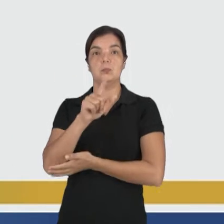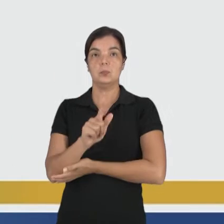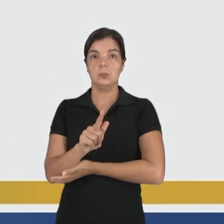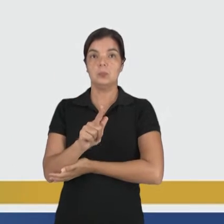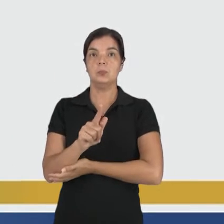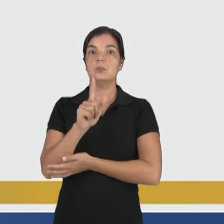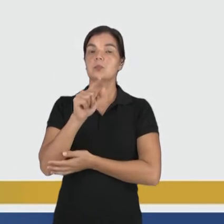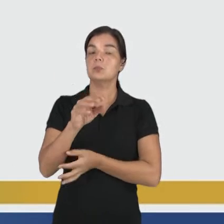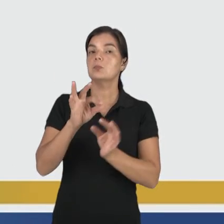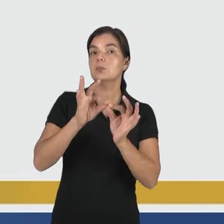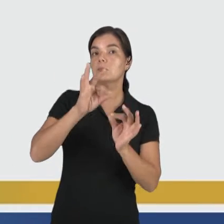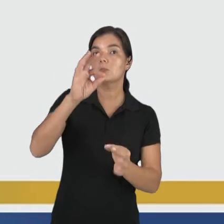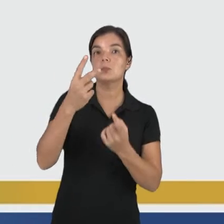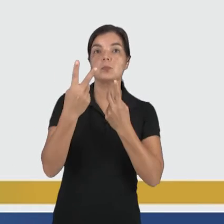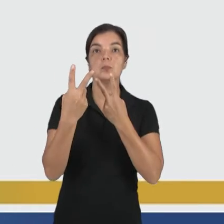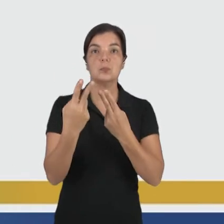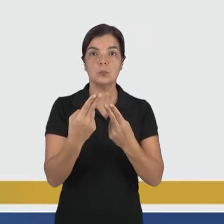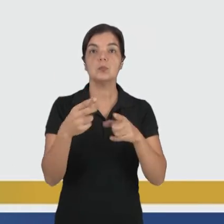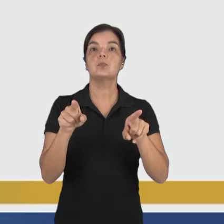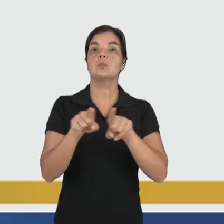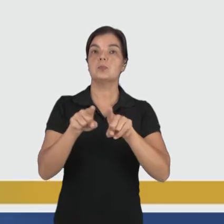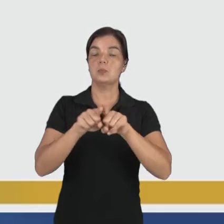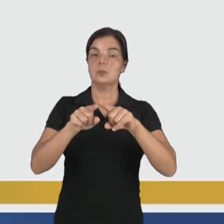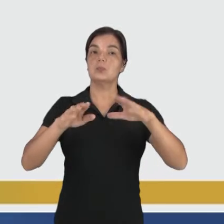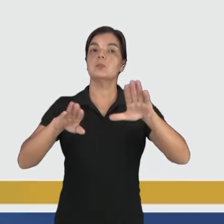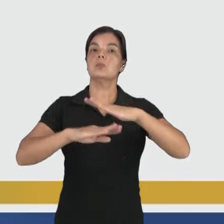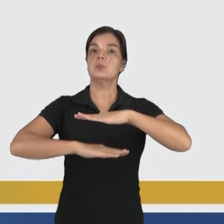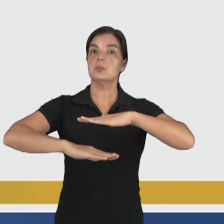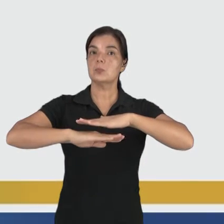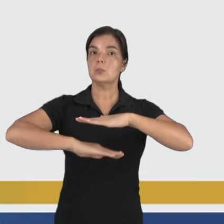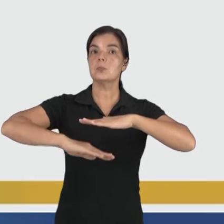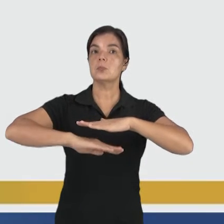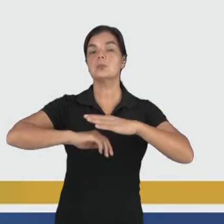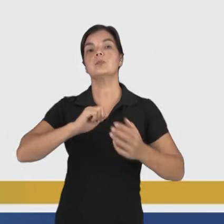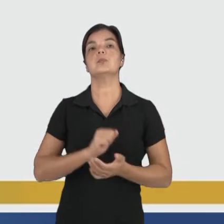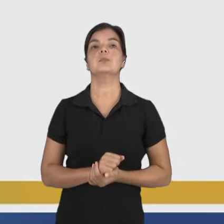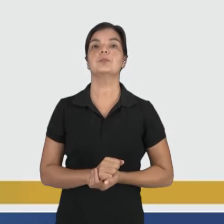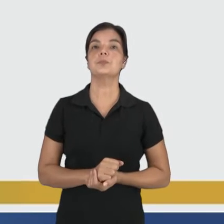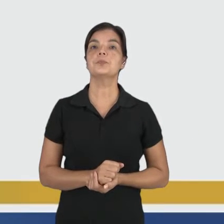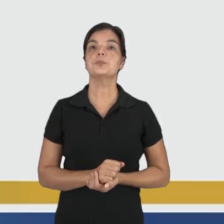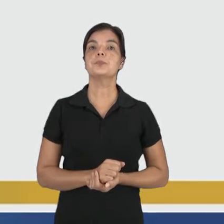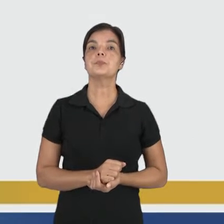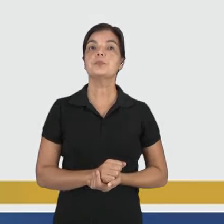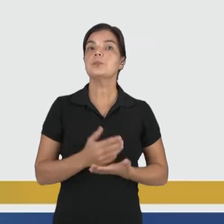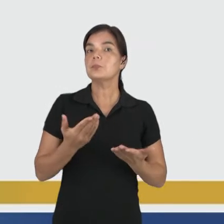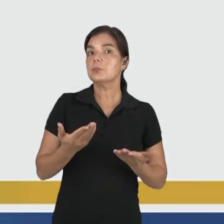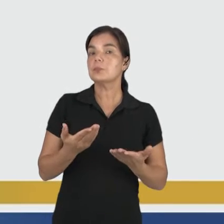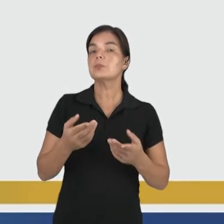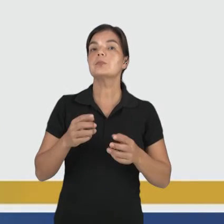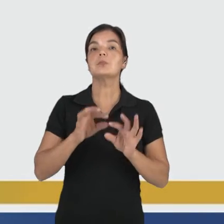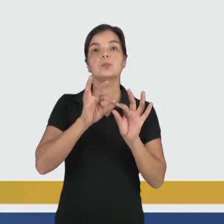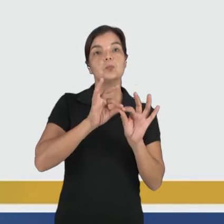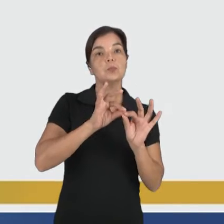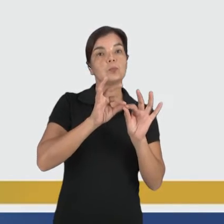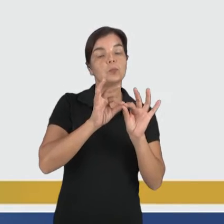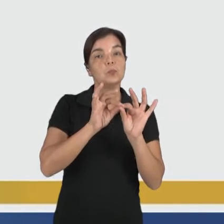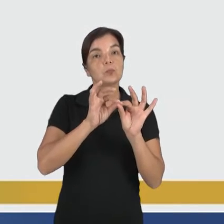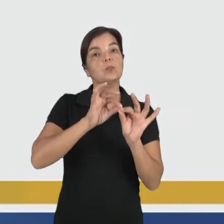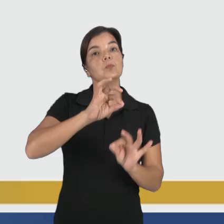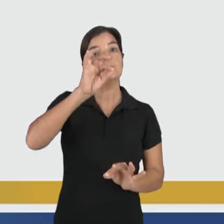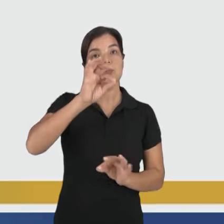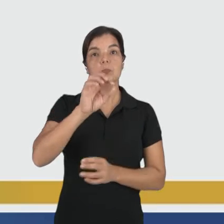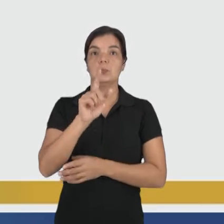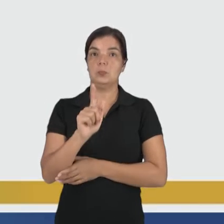sua geratriz é congruente, então, ao diâmetro da base. E, por consequência disso,